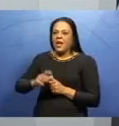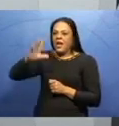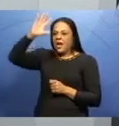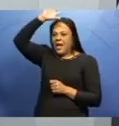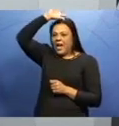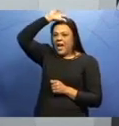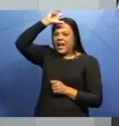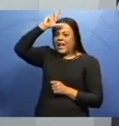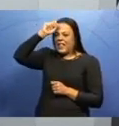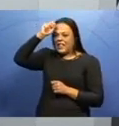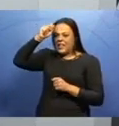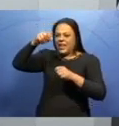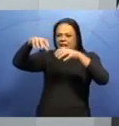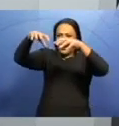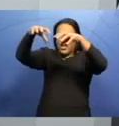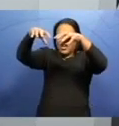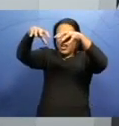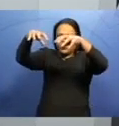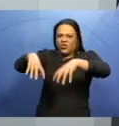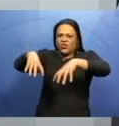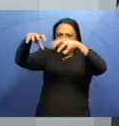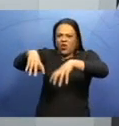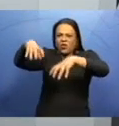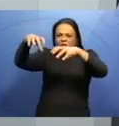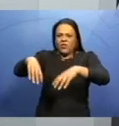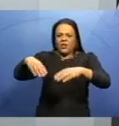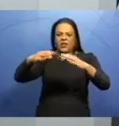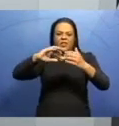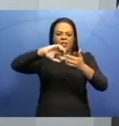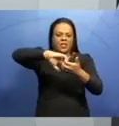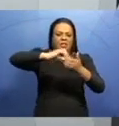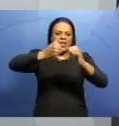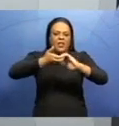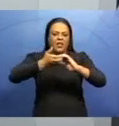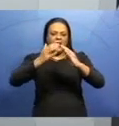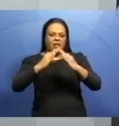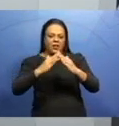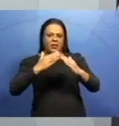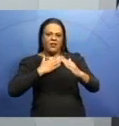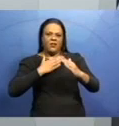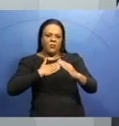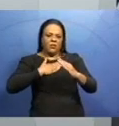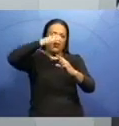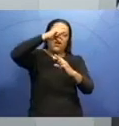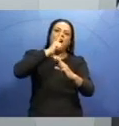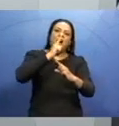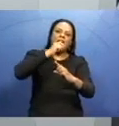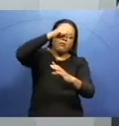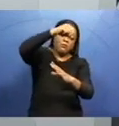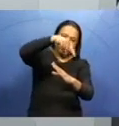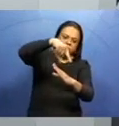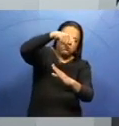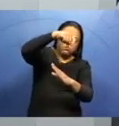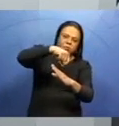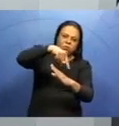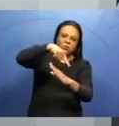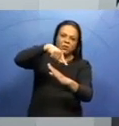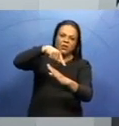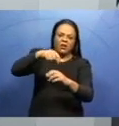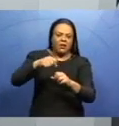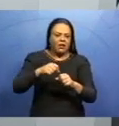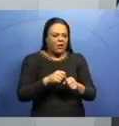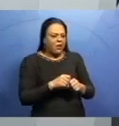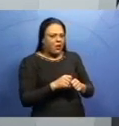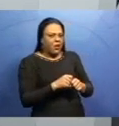Chove só quando a água cai do telhado do meu galinheiro, esclareceu a galinha. Ora, que